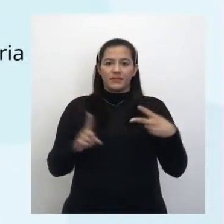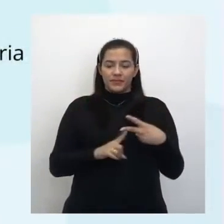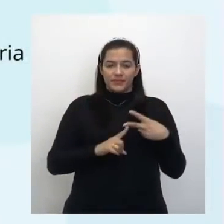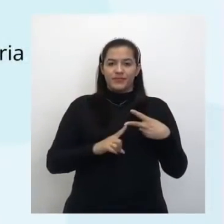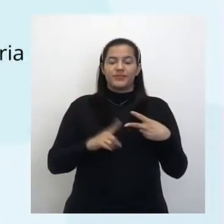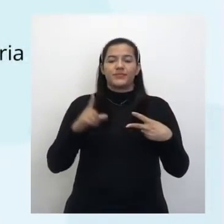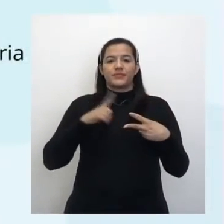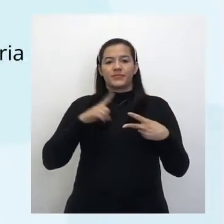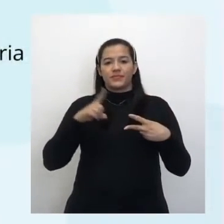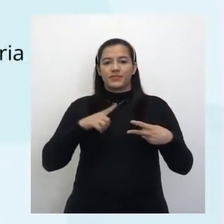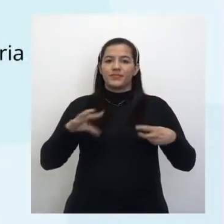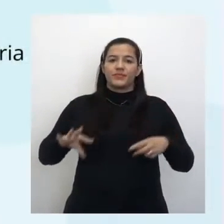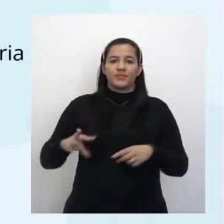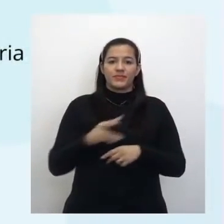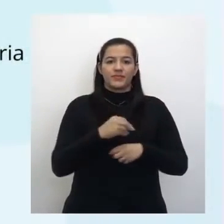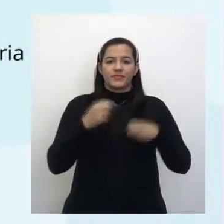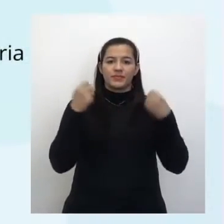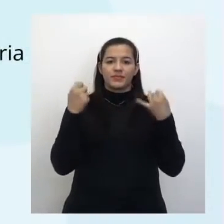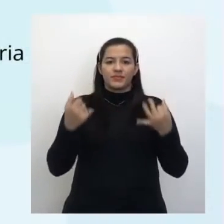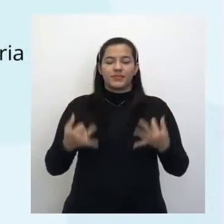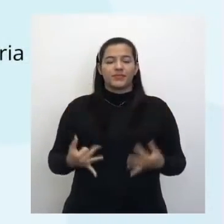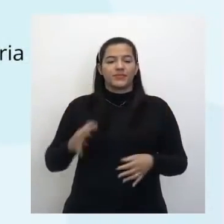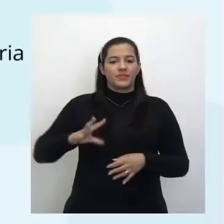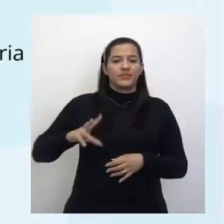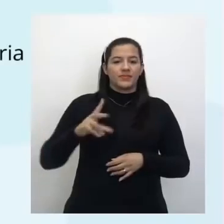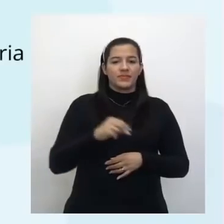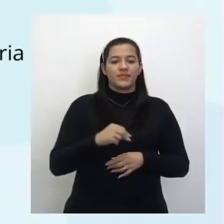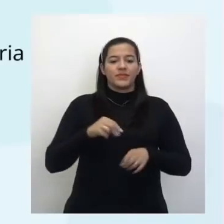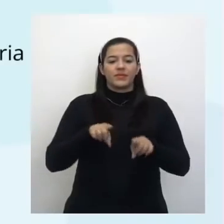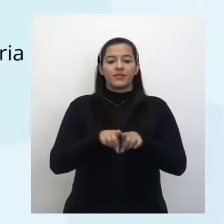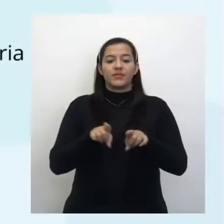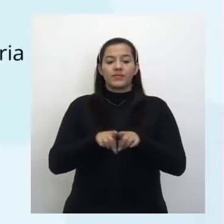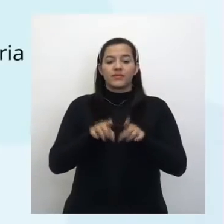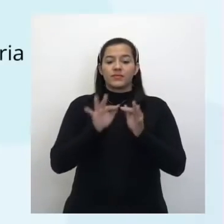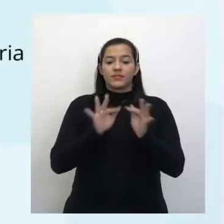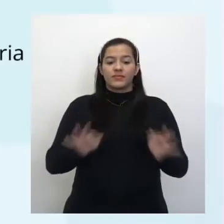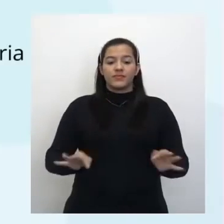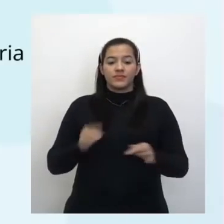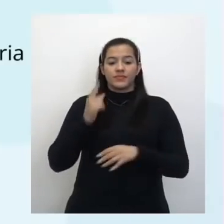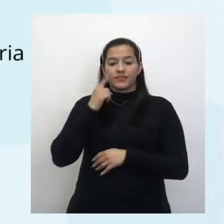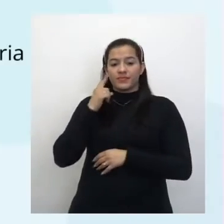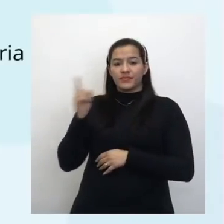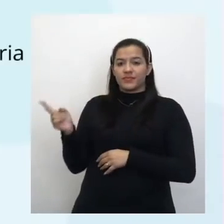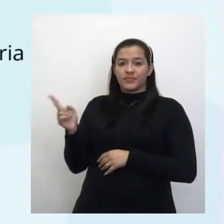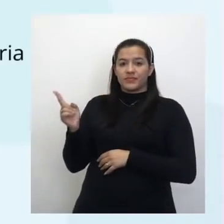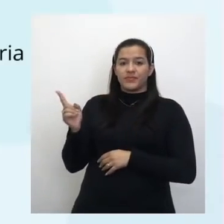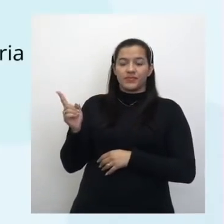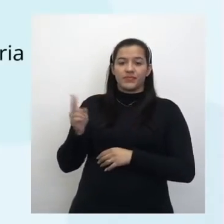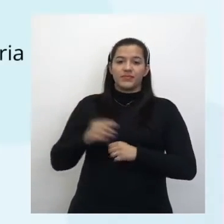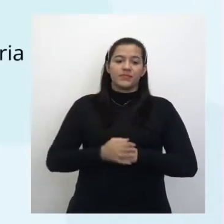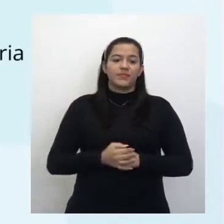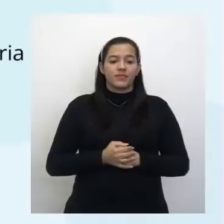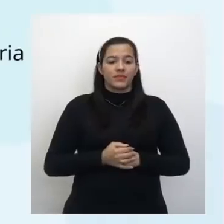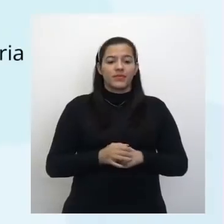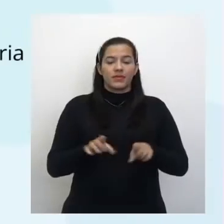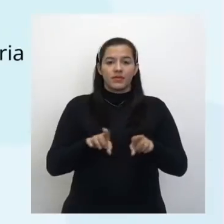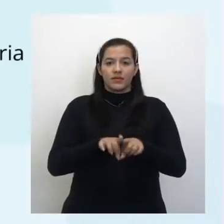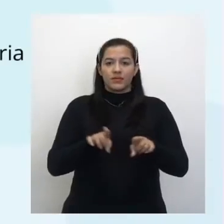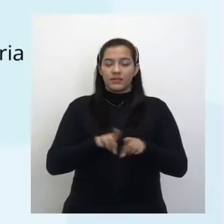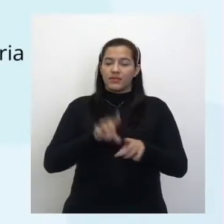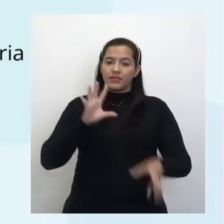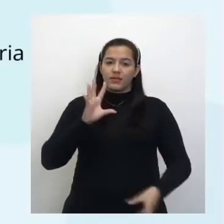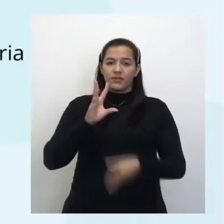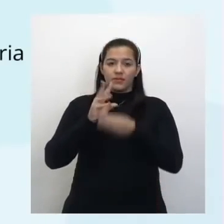underline the best esposa Iva já que teve to complete the sentences tão Sublime e os possessivos adjetivos para